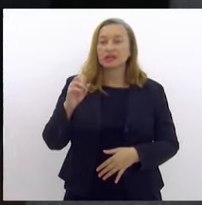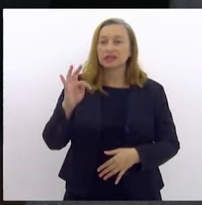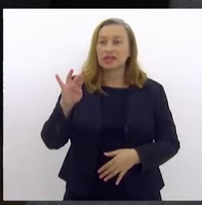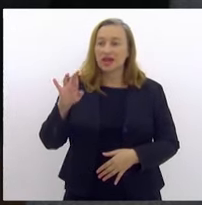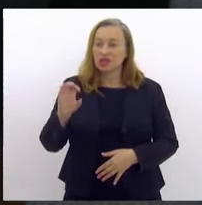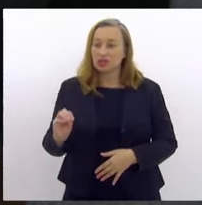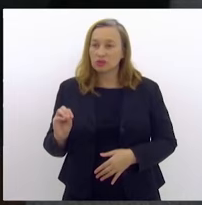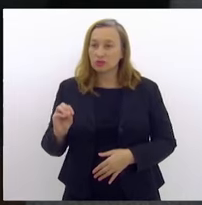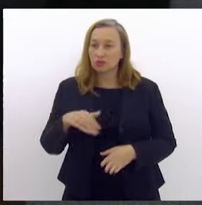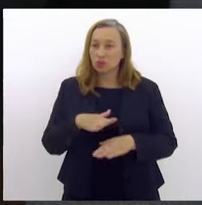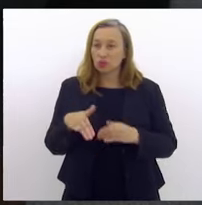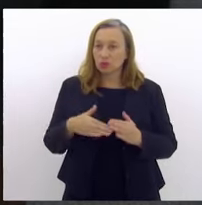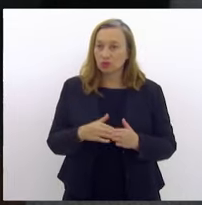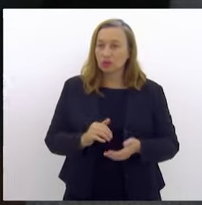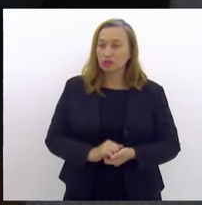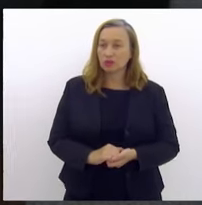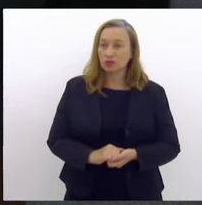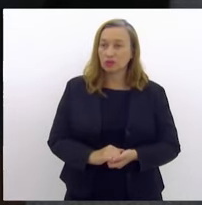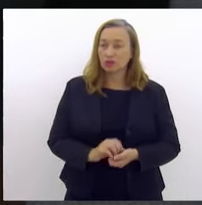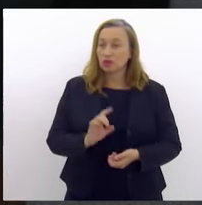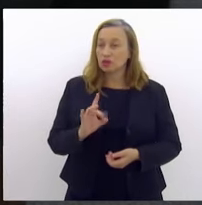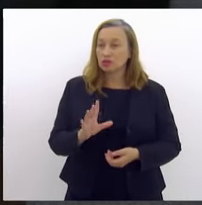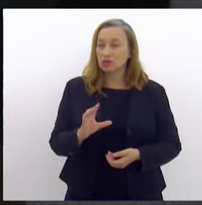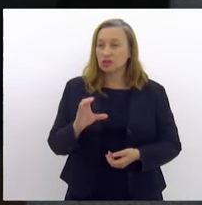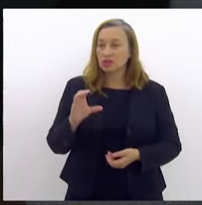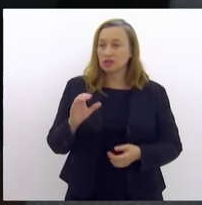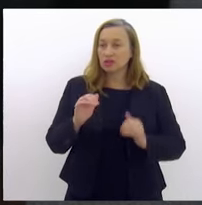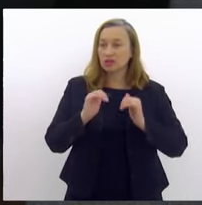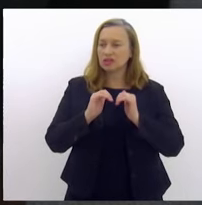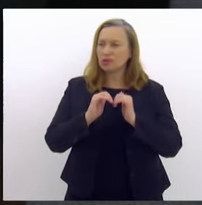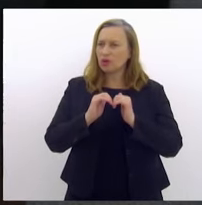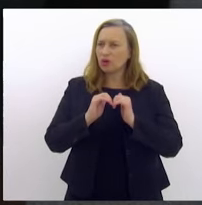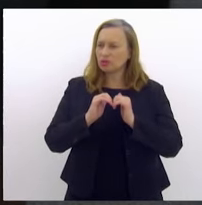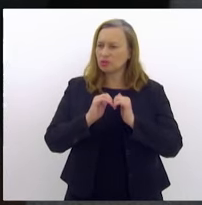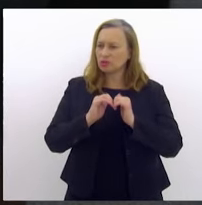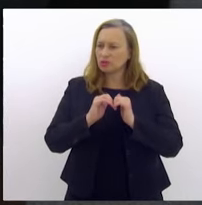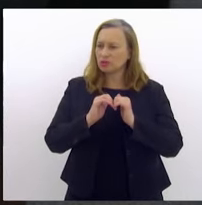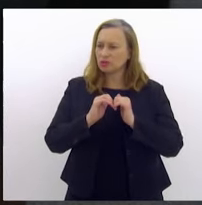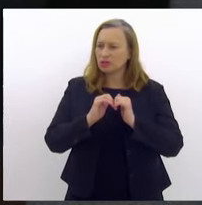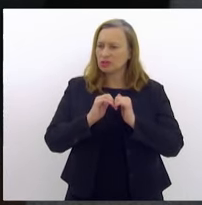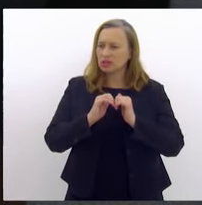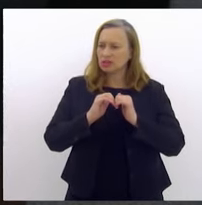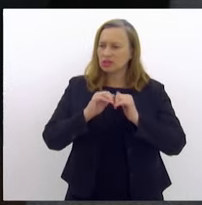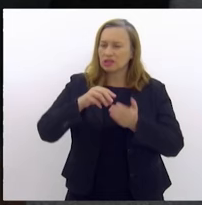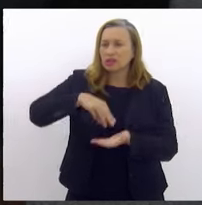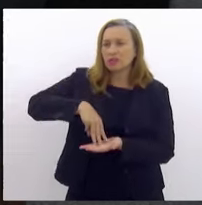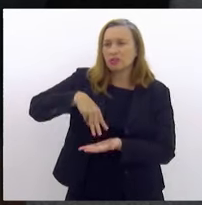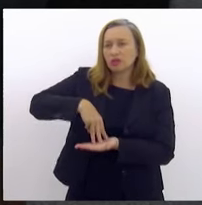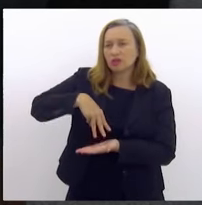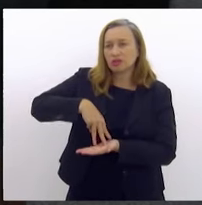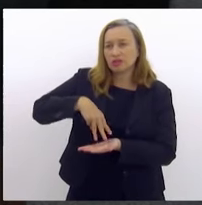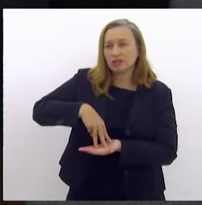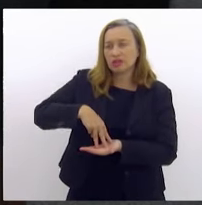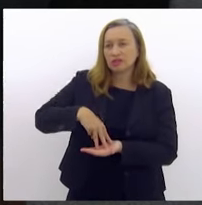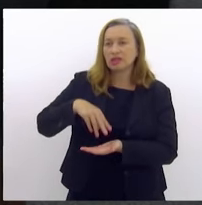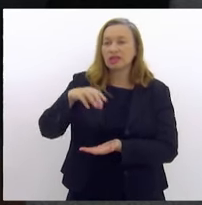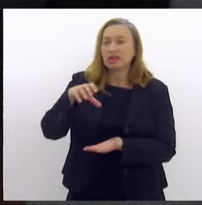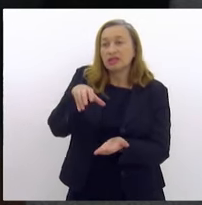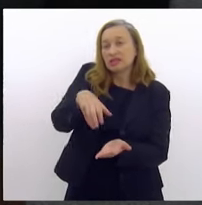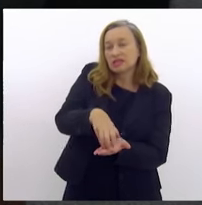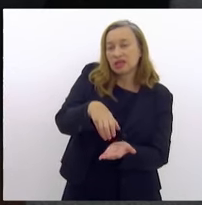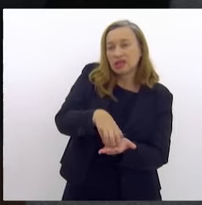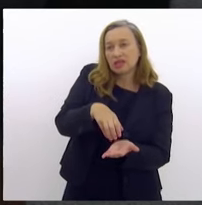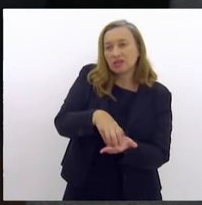inteiro. É só o Sambódromo, o Centro de Administrativo São Sebastião 1 e 2,